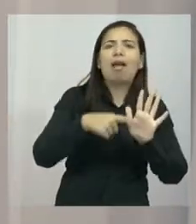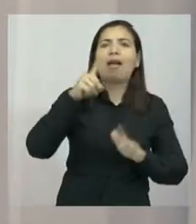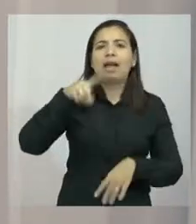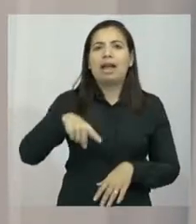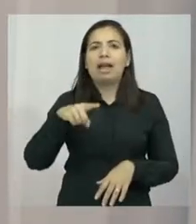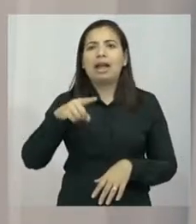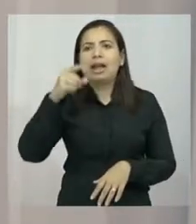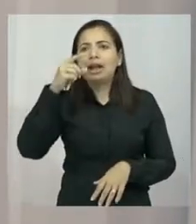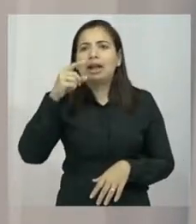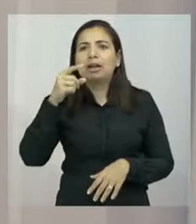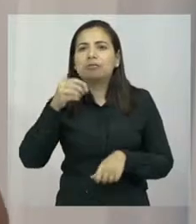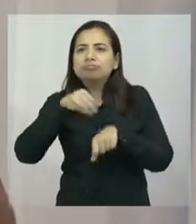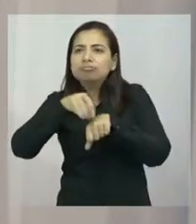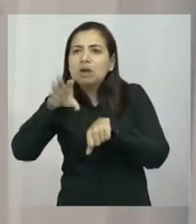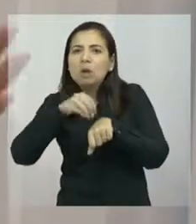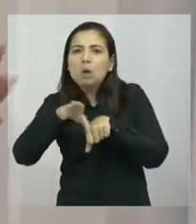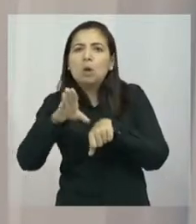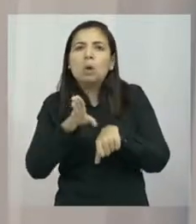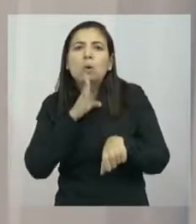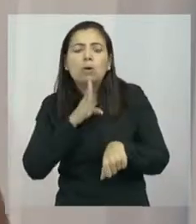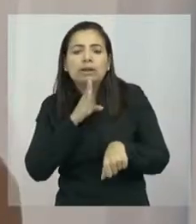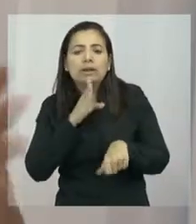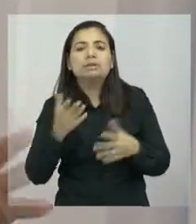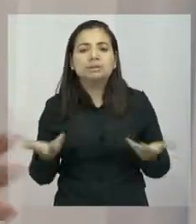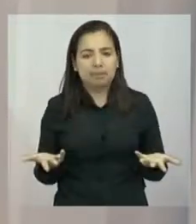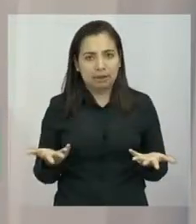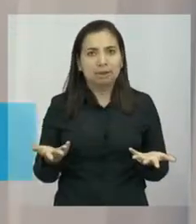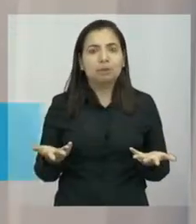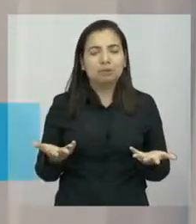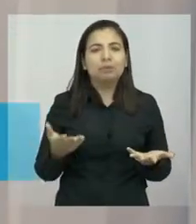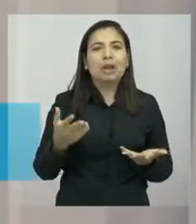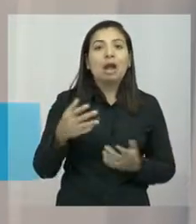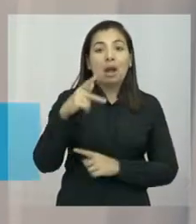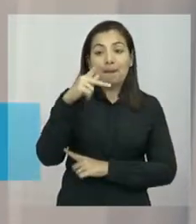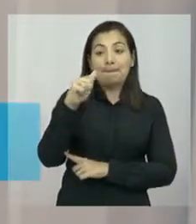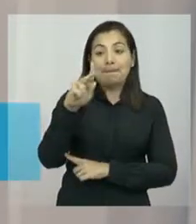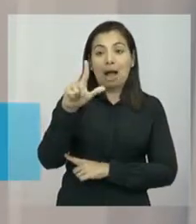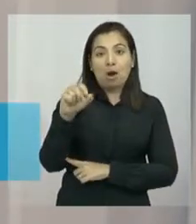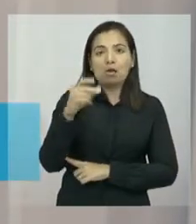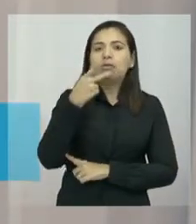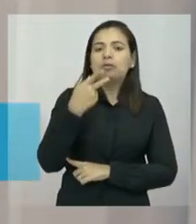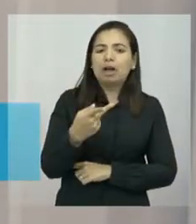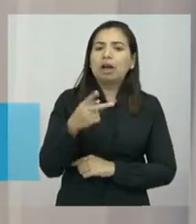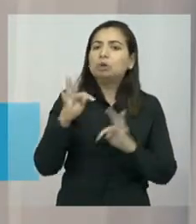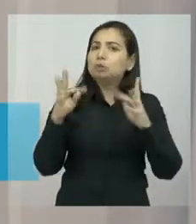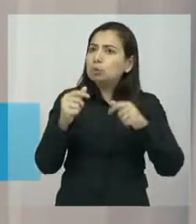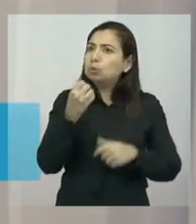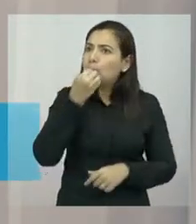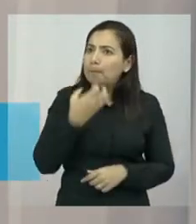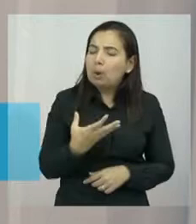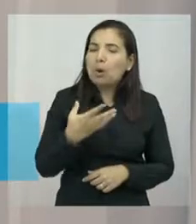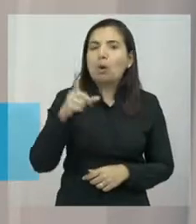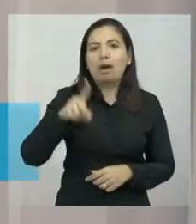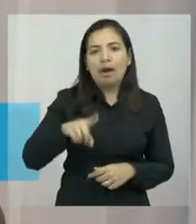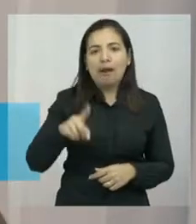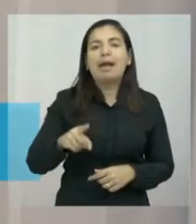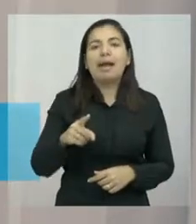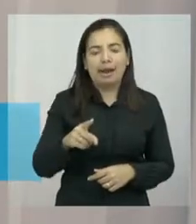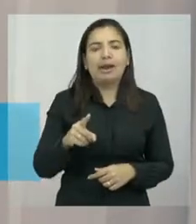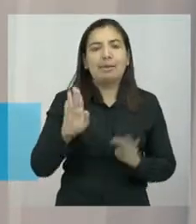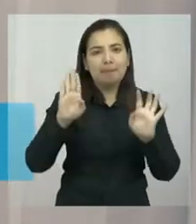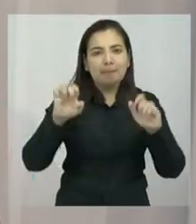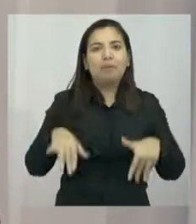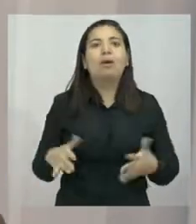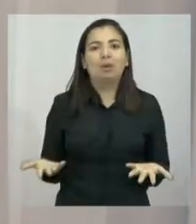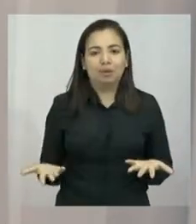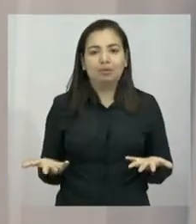é bom. O apóstolo Paulo diz que tudo que é bom retém, aprende, isso é bom, né? Então, copiar